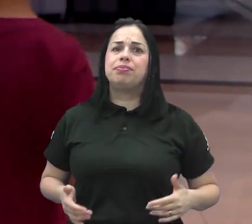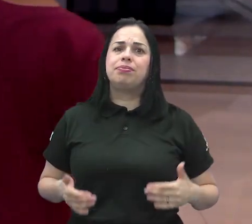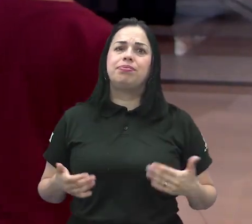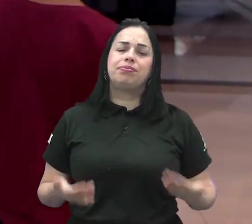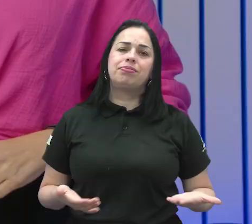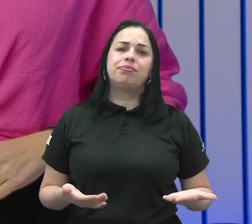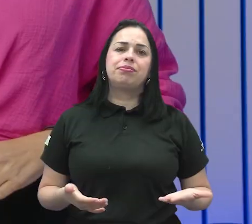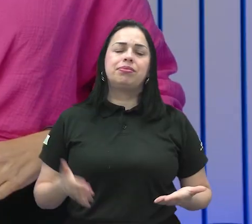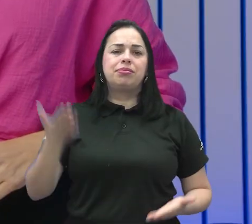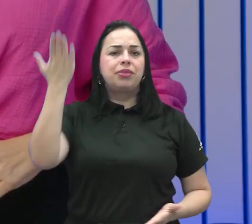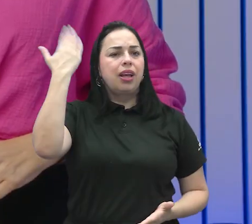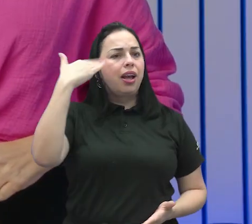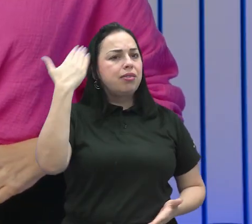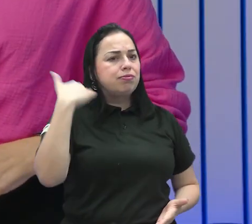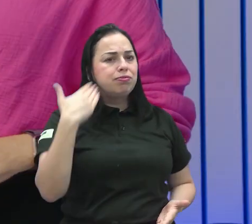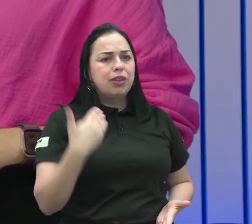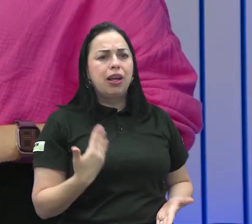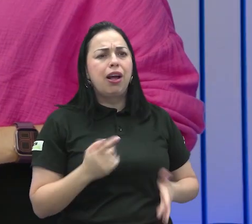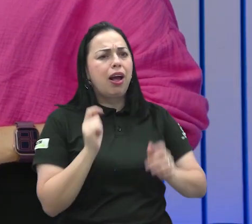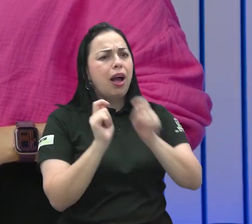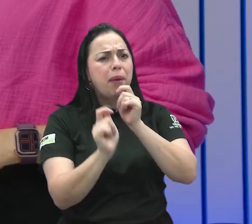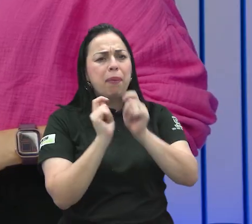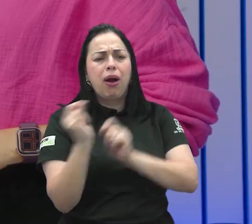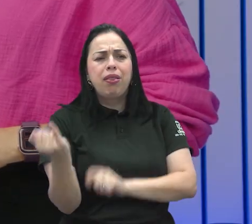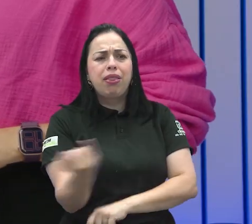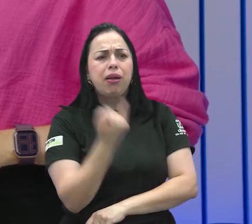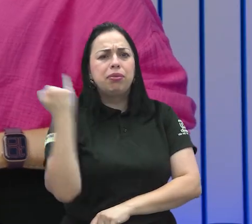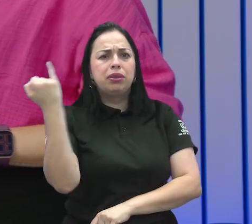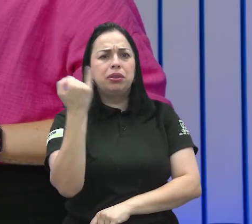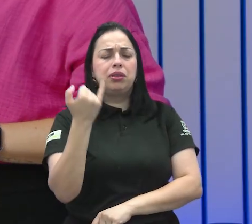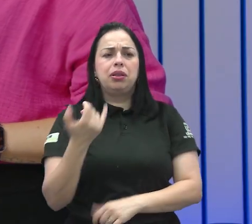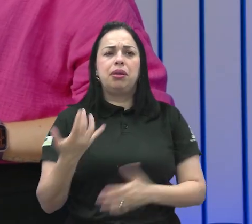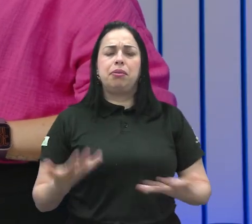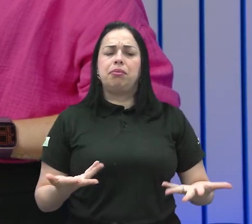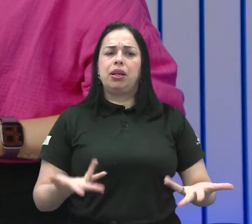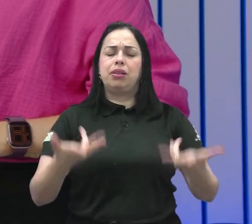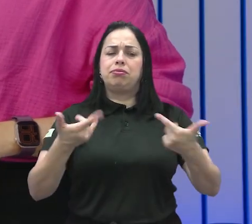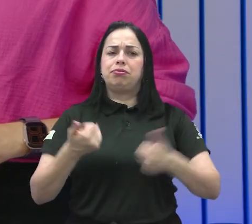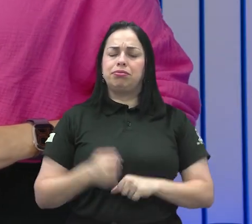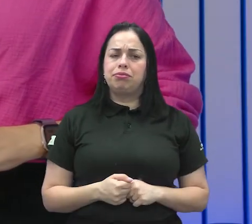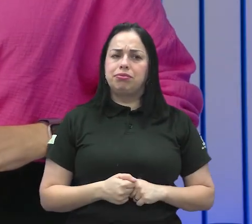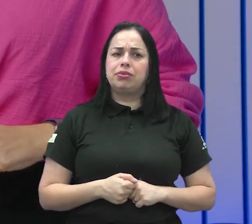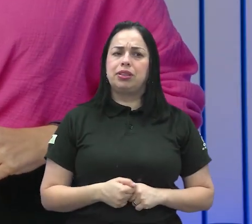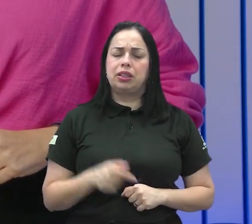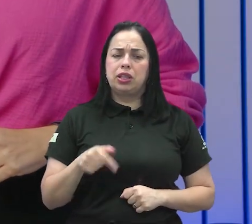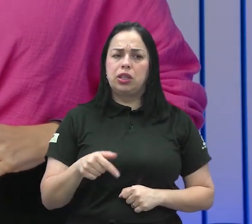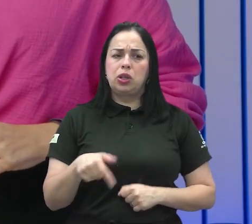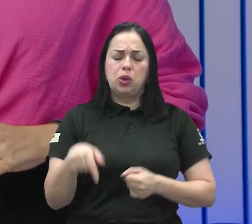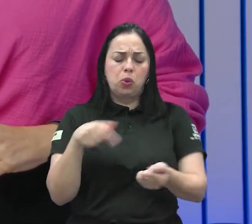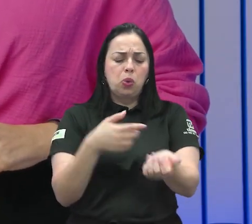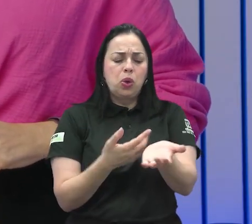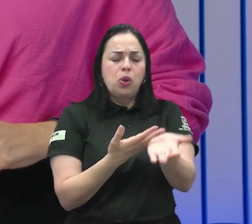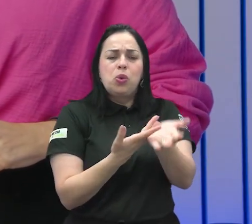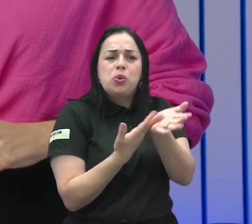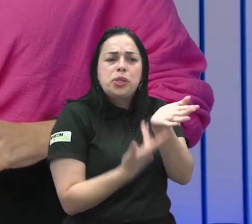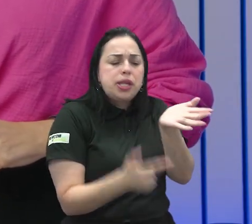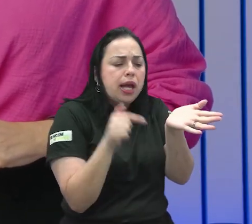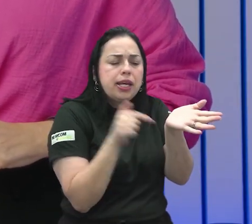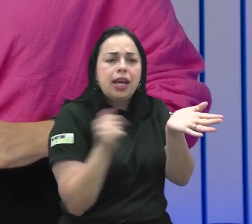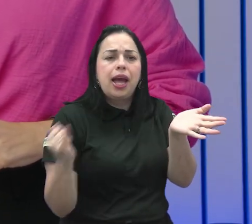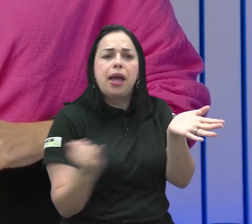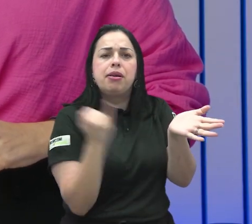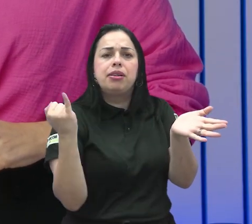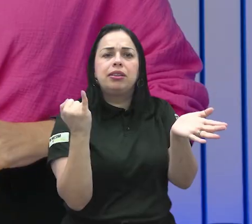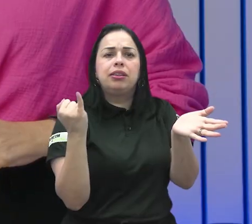o próximo. Érica, que reportagem importante. É impressionante pensar que algo tão precioso